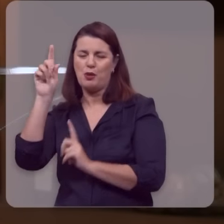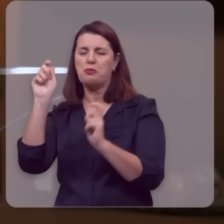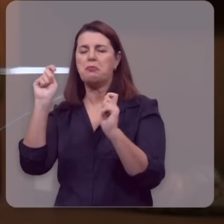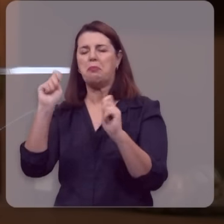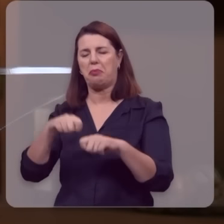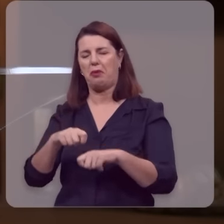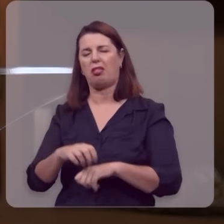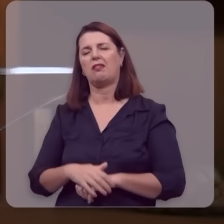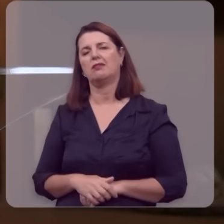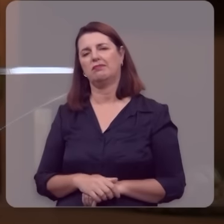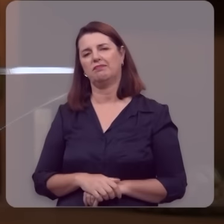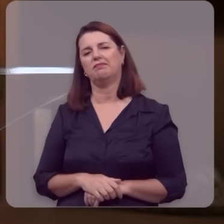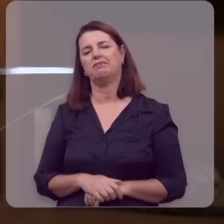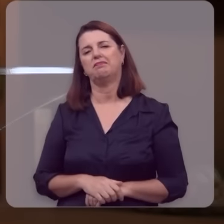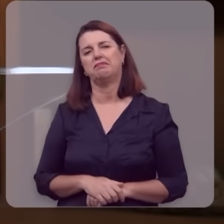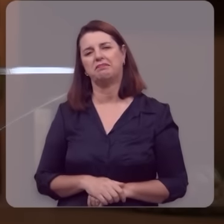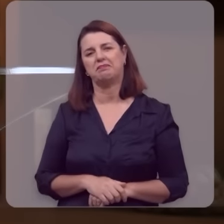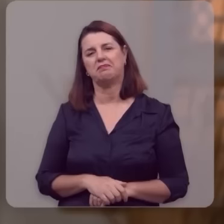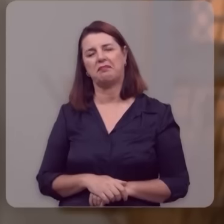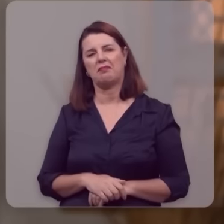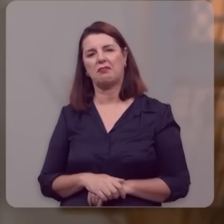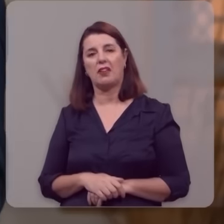Deus pode